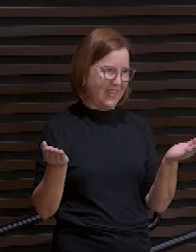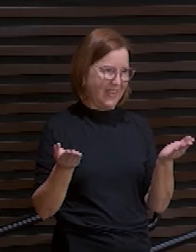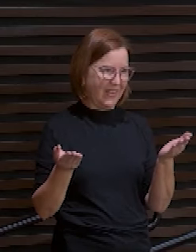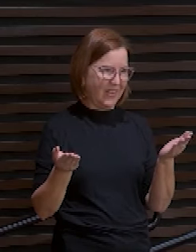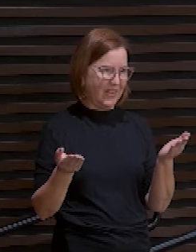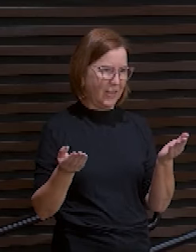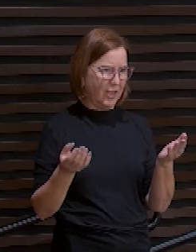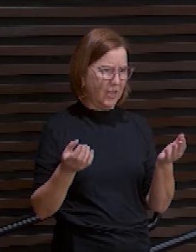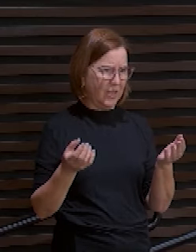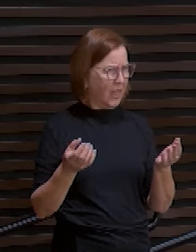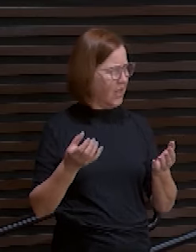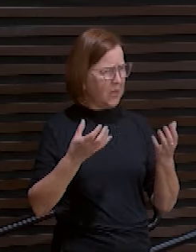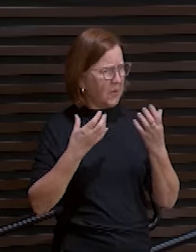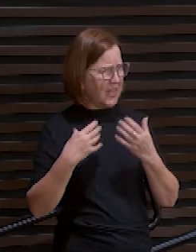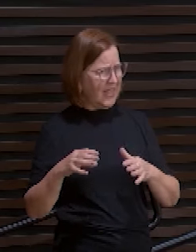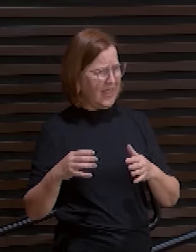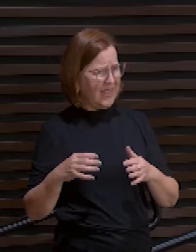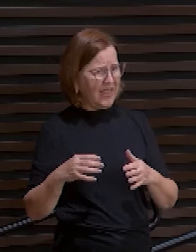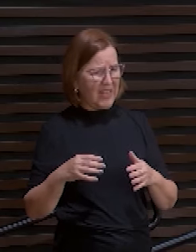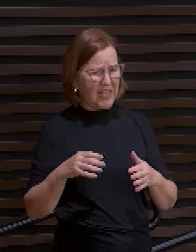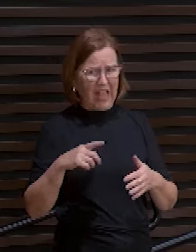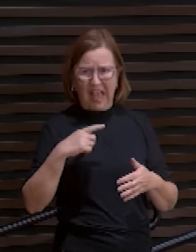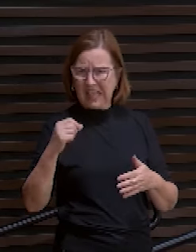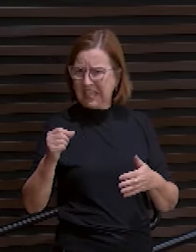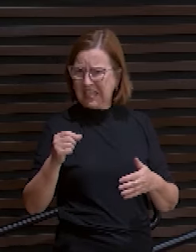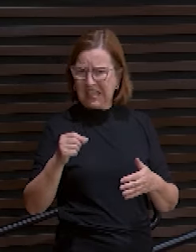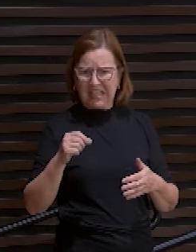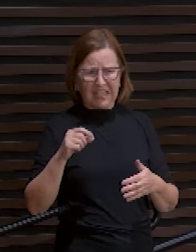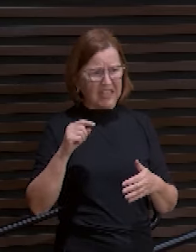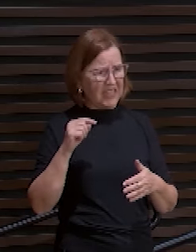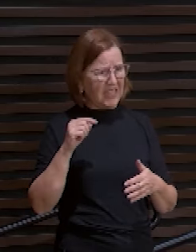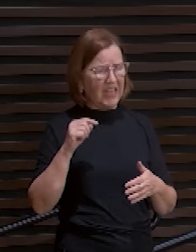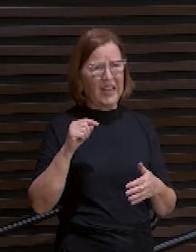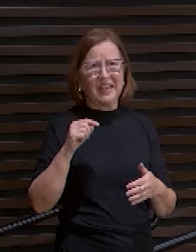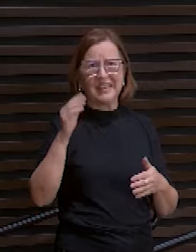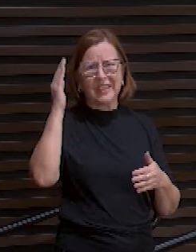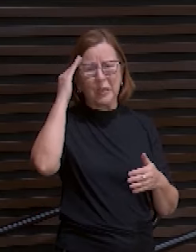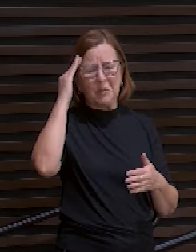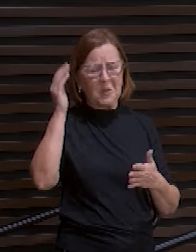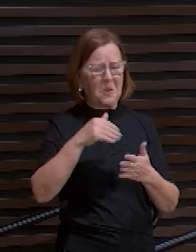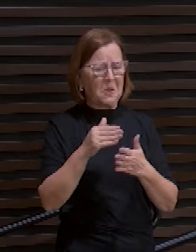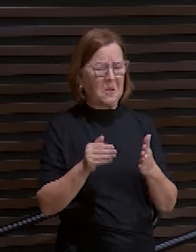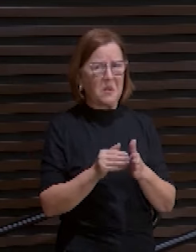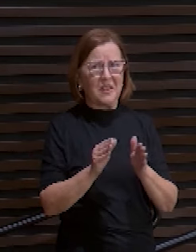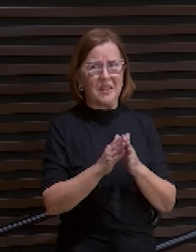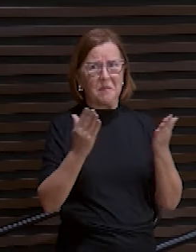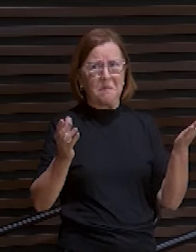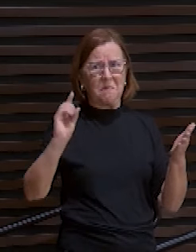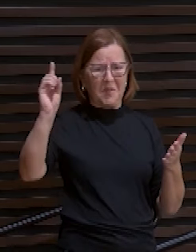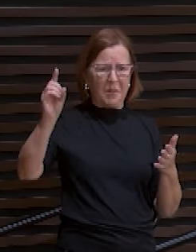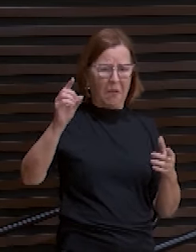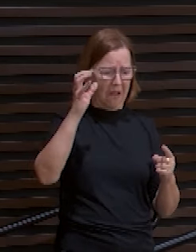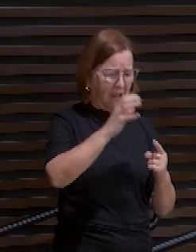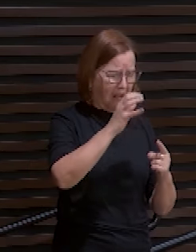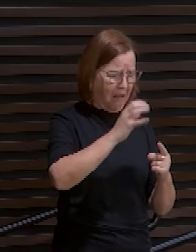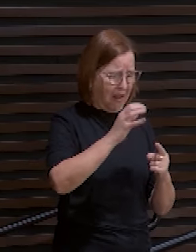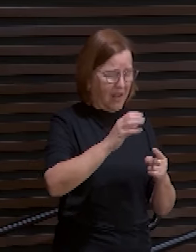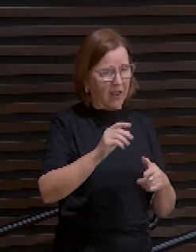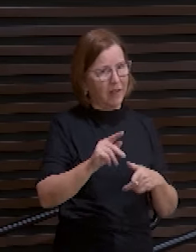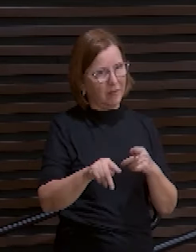queira sair daqui sabendo tudo de Bíblia querendo convencer todo mundo porque o Senor Senor